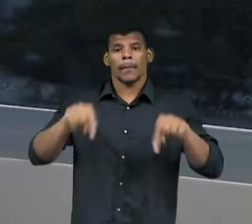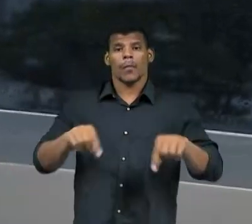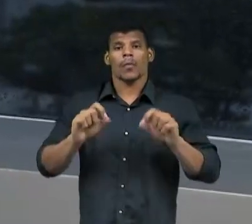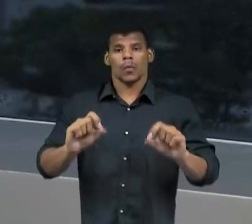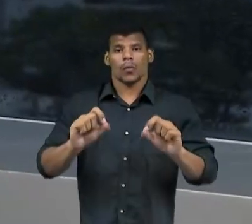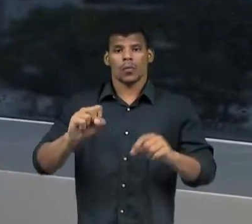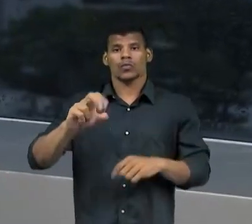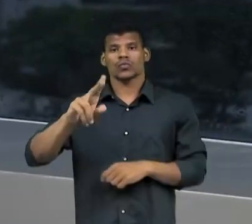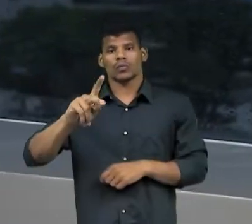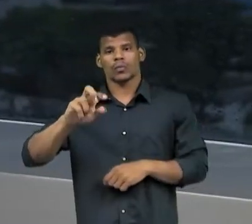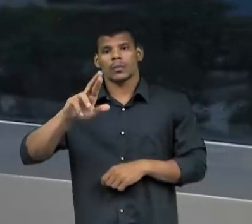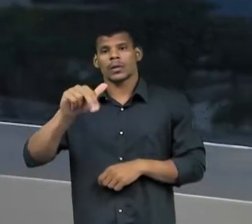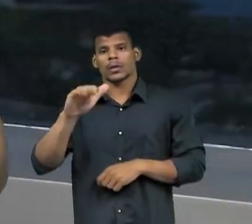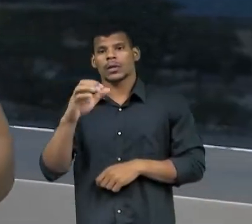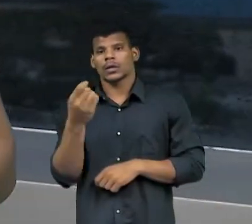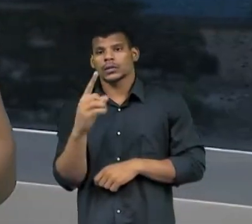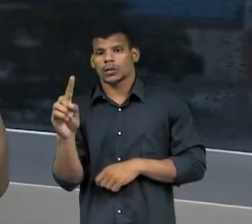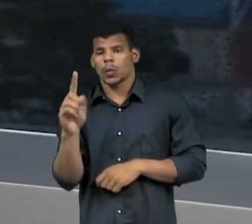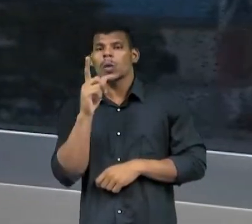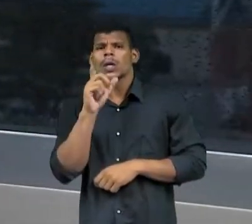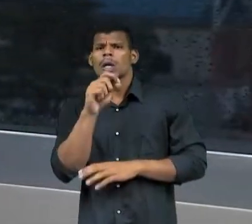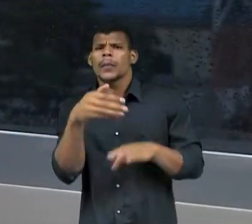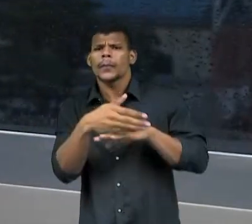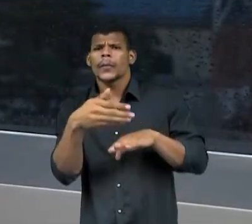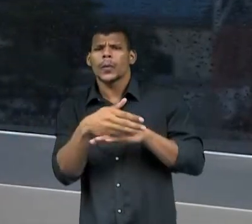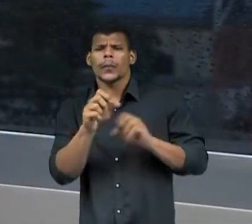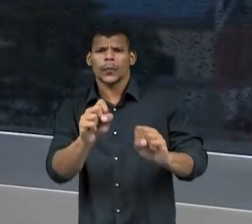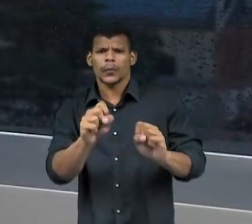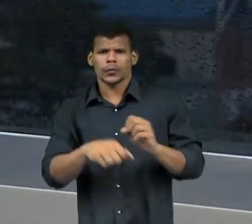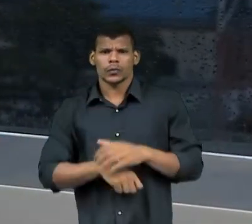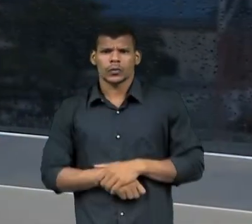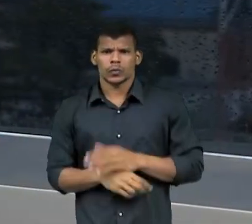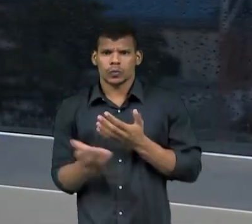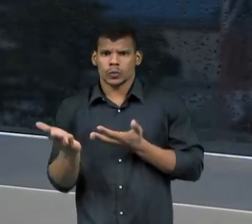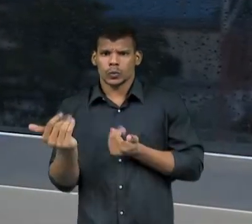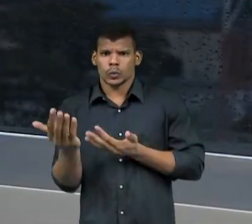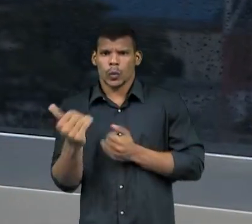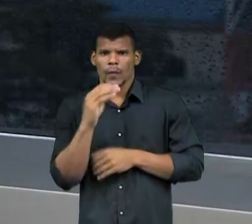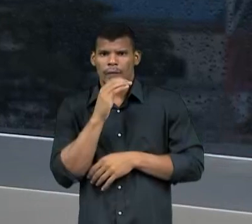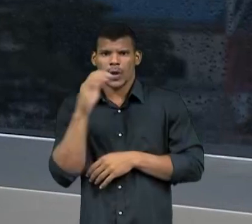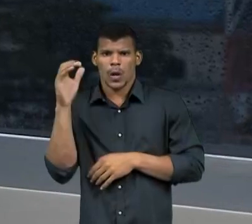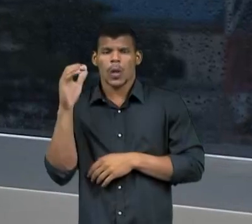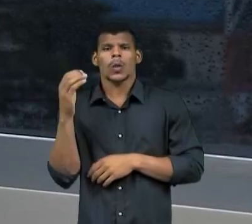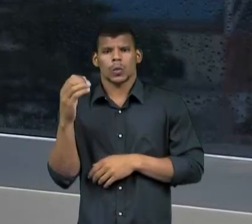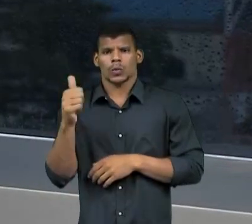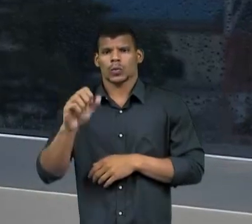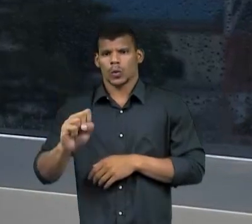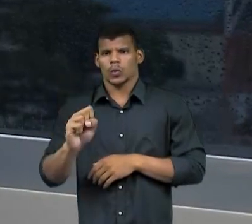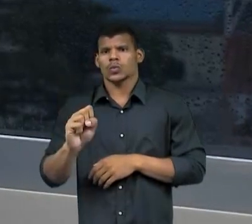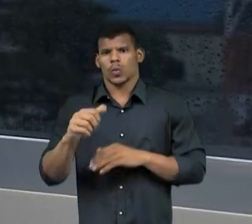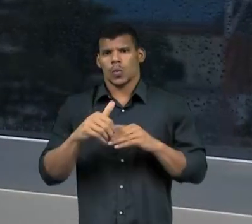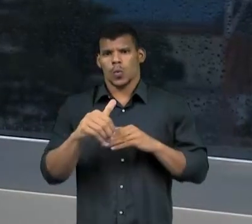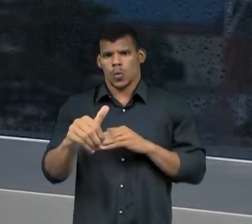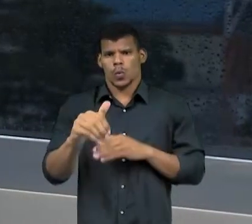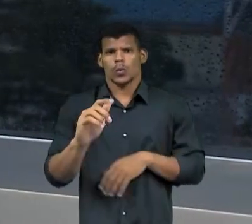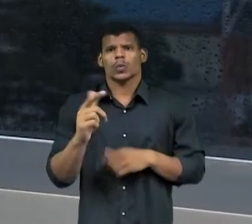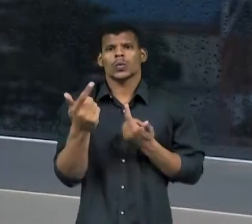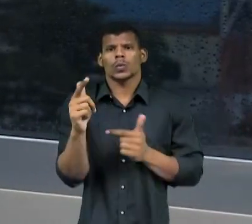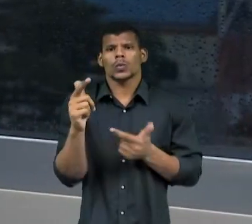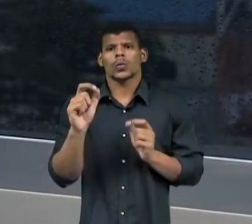Superação. Podem participar do projeto jovens e adultos a partir dos 18 anos que não